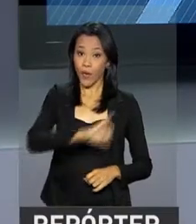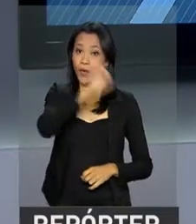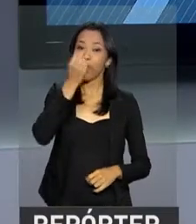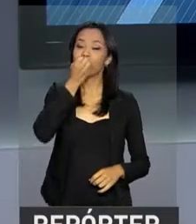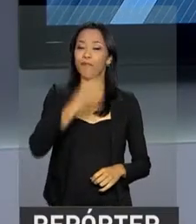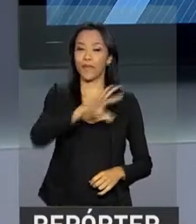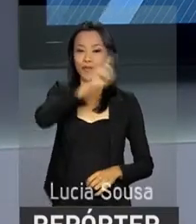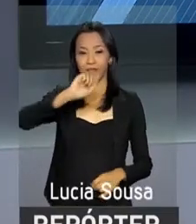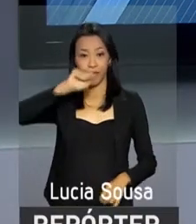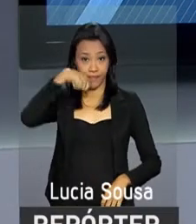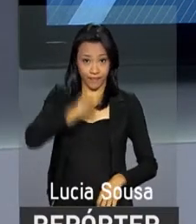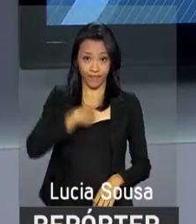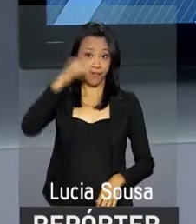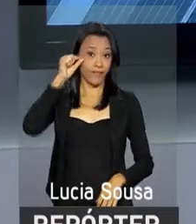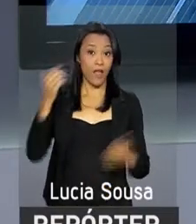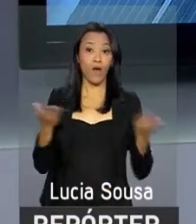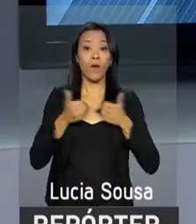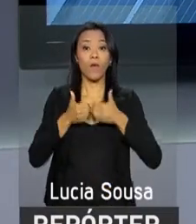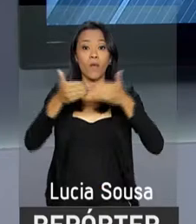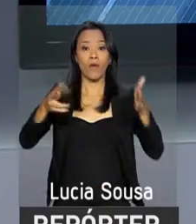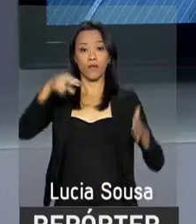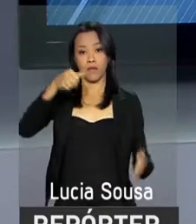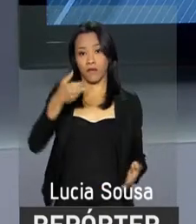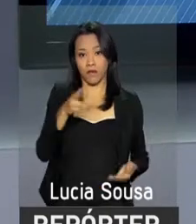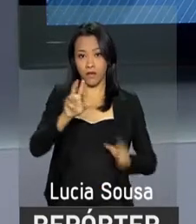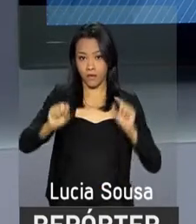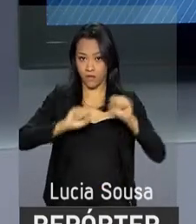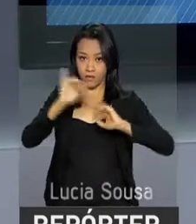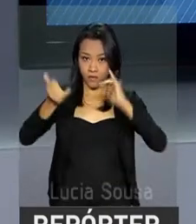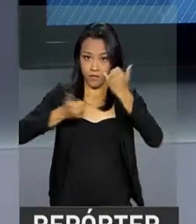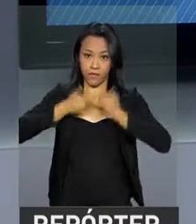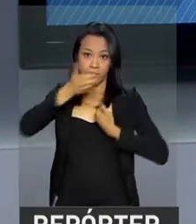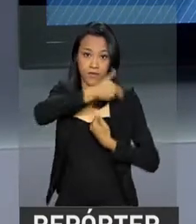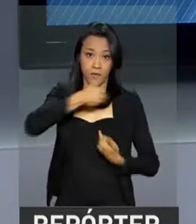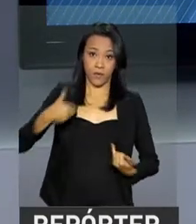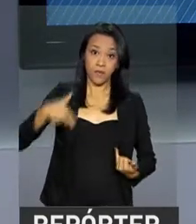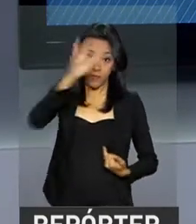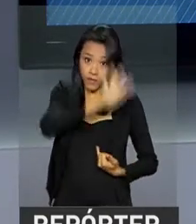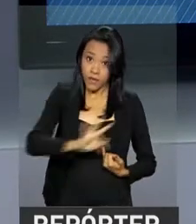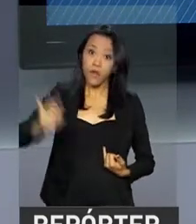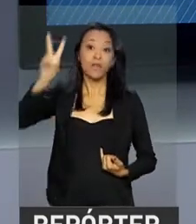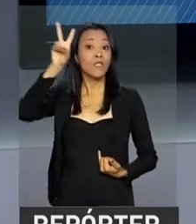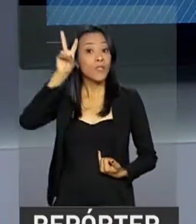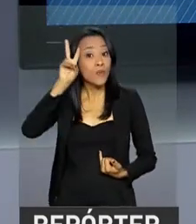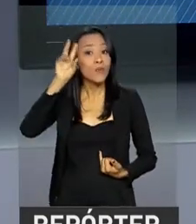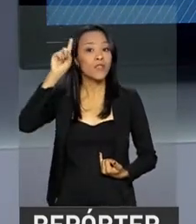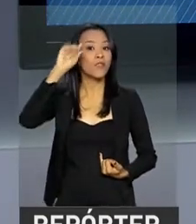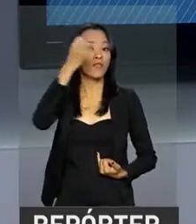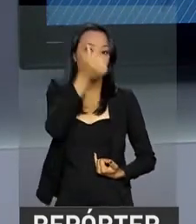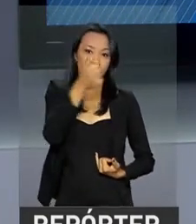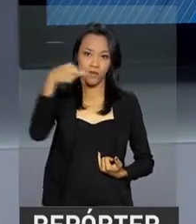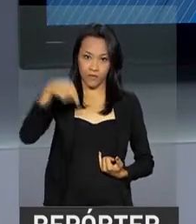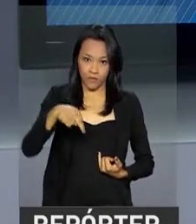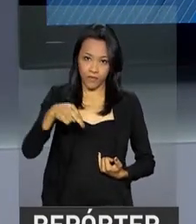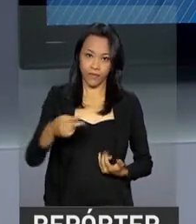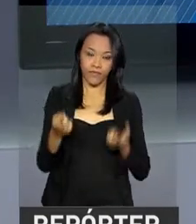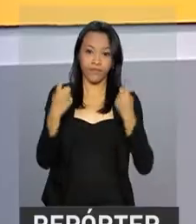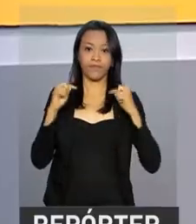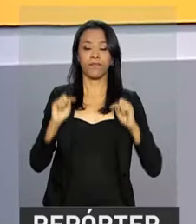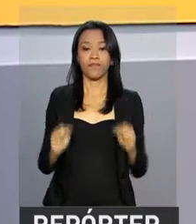Olá, bom dia. Eu sou Thaisa Dias e começa agora o Repórter NBR com as notícias do governo federal desta segunda-feira, 6 de